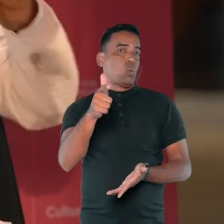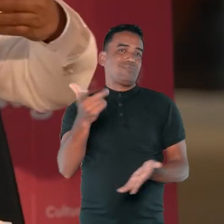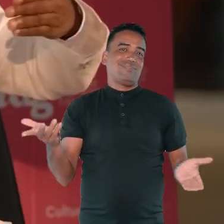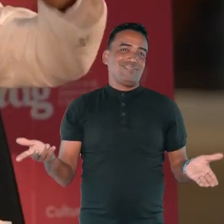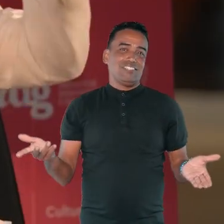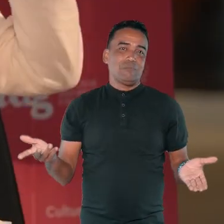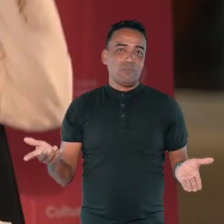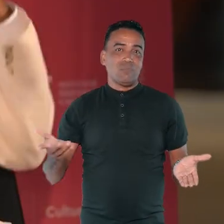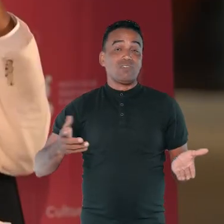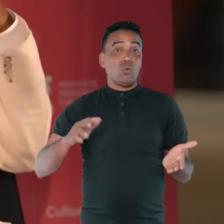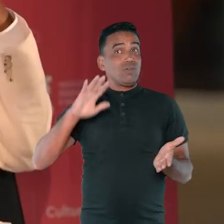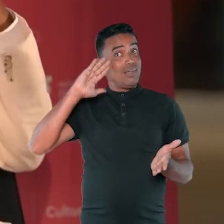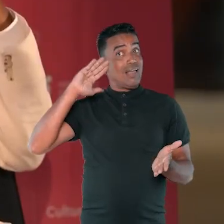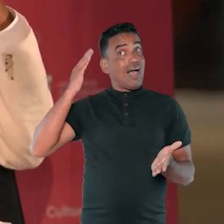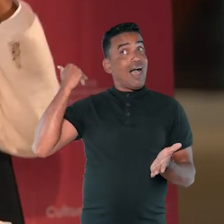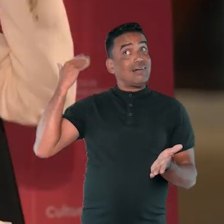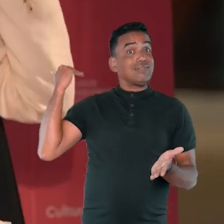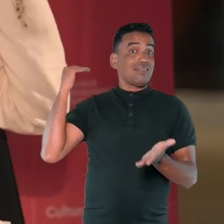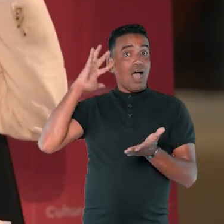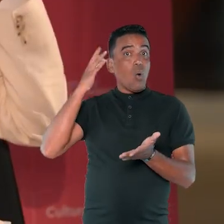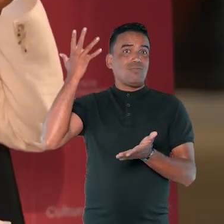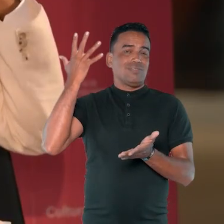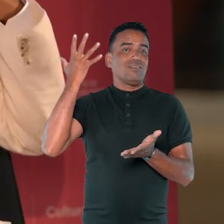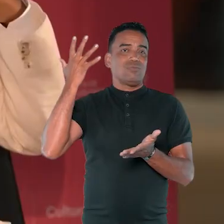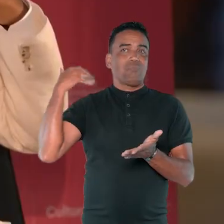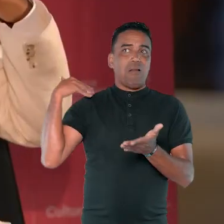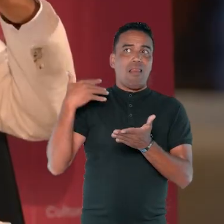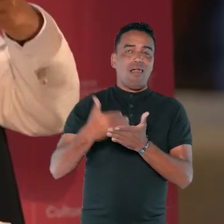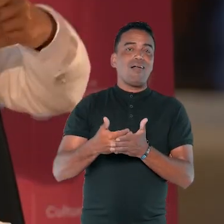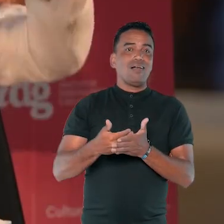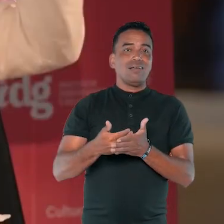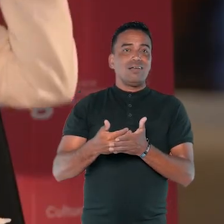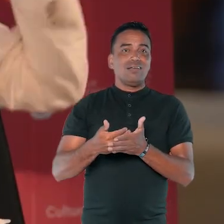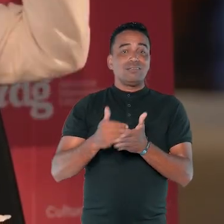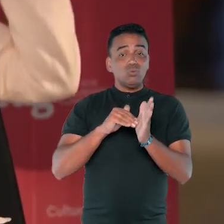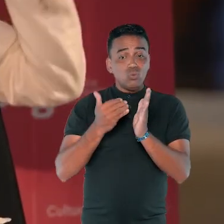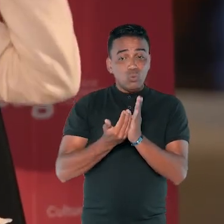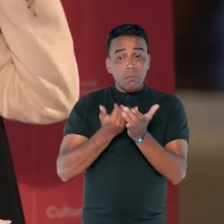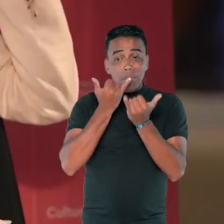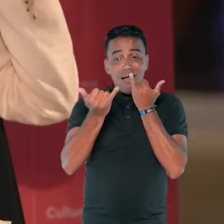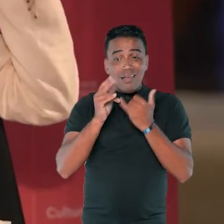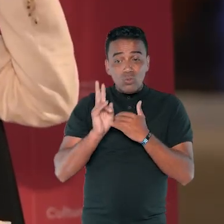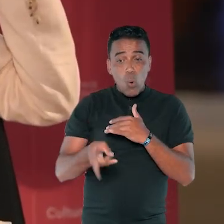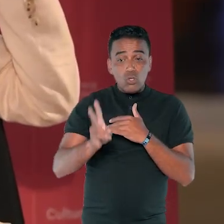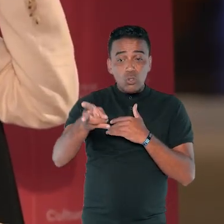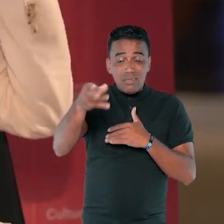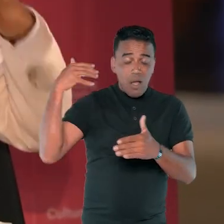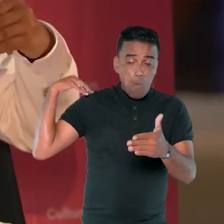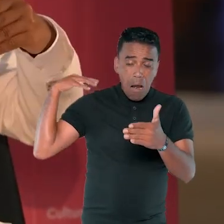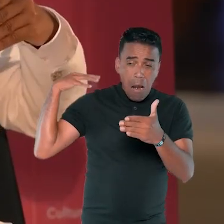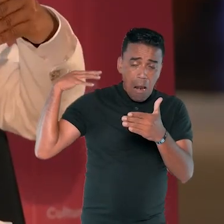com o que estava estabelecido antes. Tudo é um pouco a continuação do que já estava dado